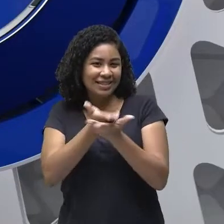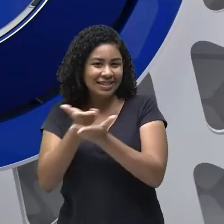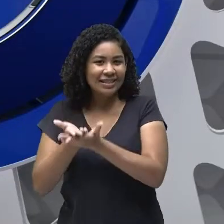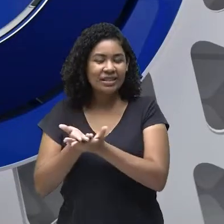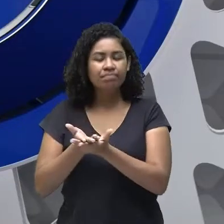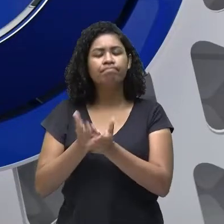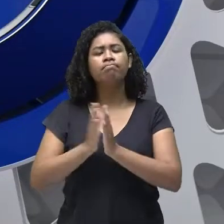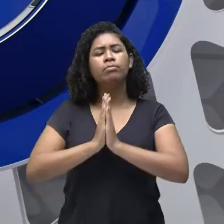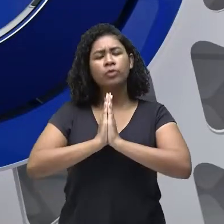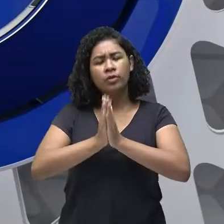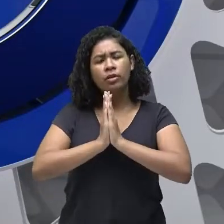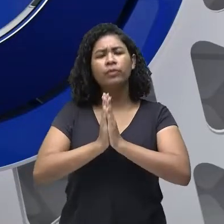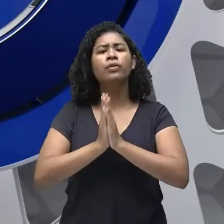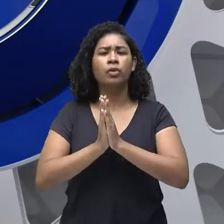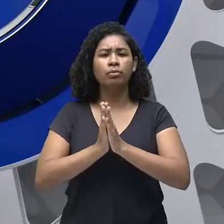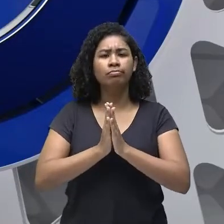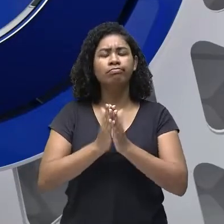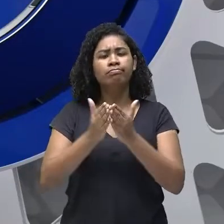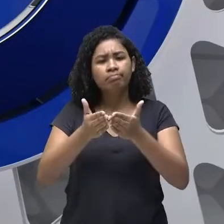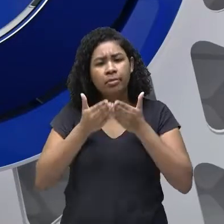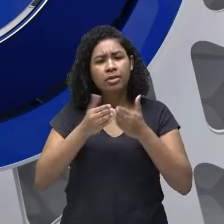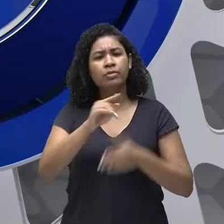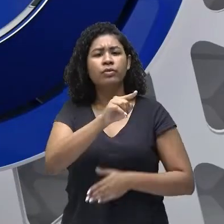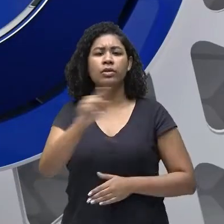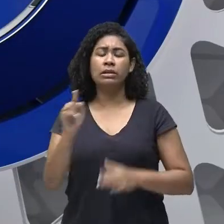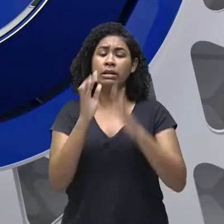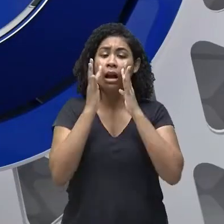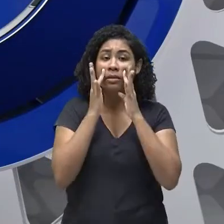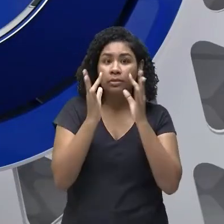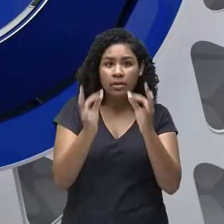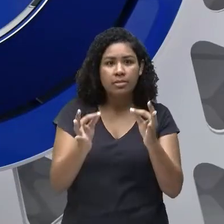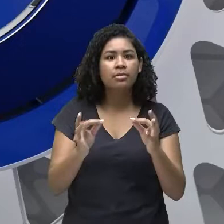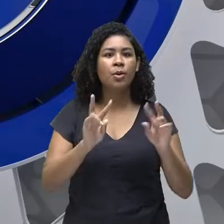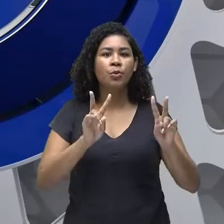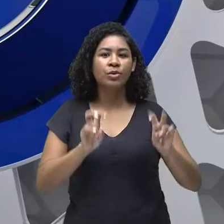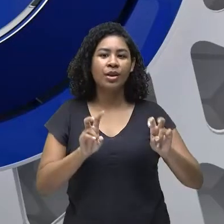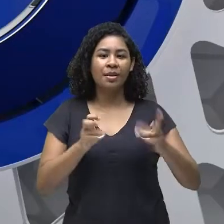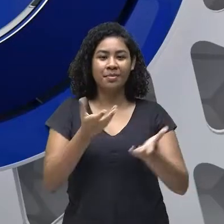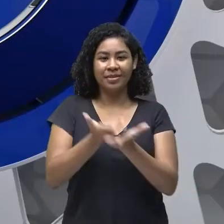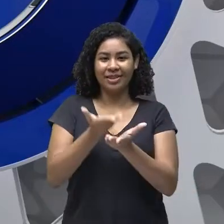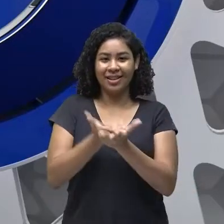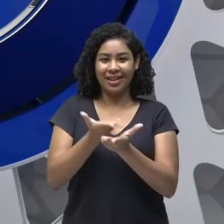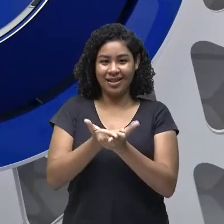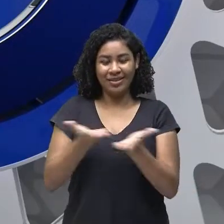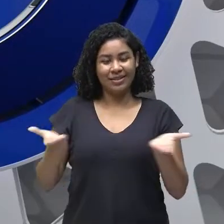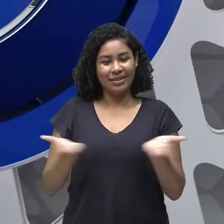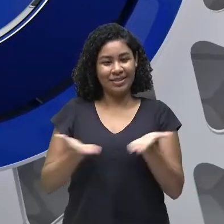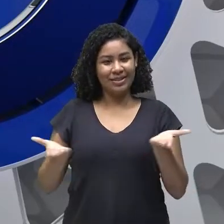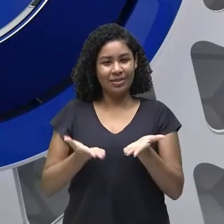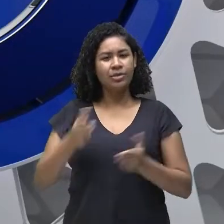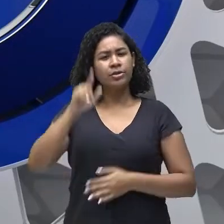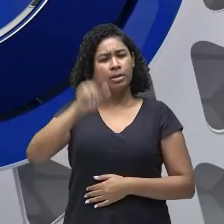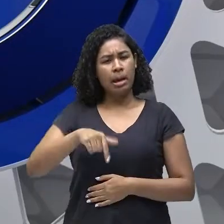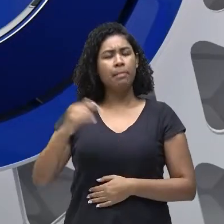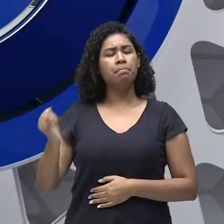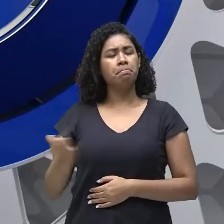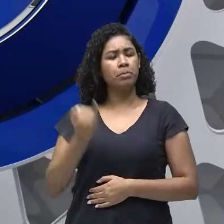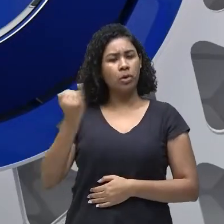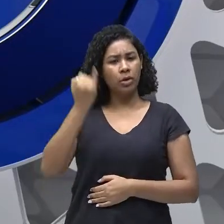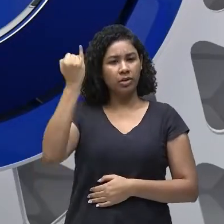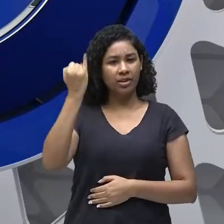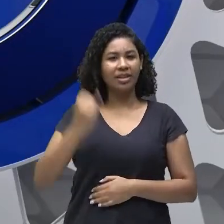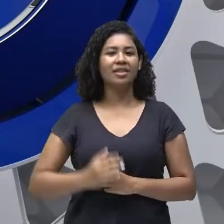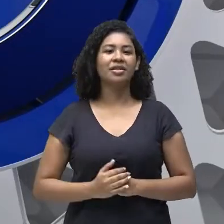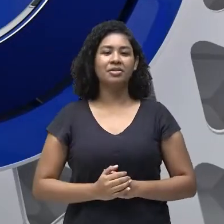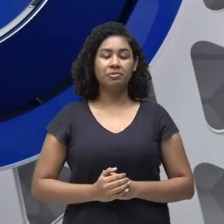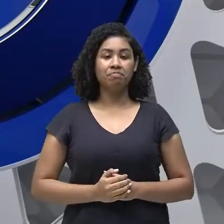que vocês prestem bastante atenção em tudo que for falado. Nosso assunto é muito importante hoje, assim como os outros, mas é um